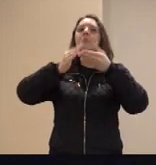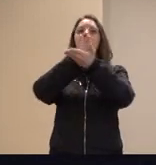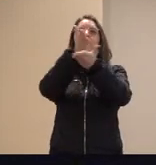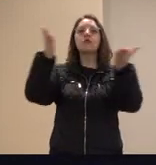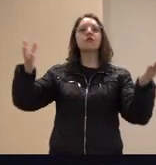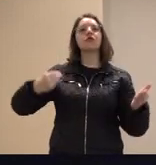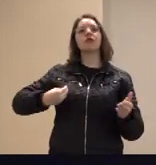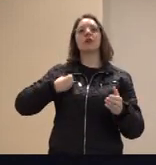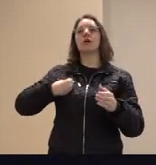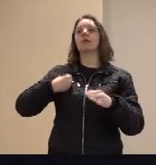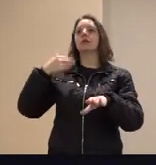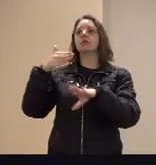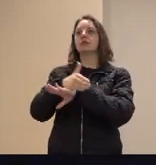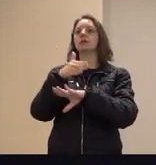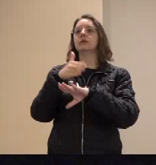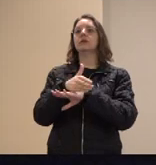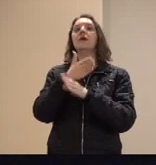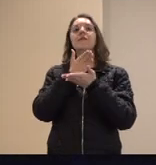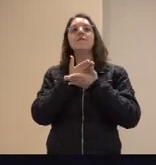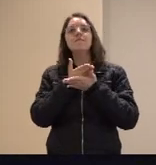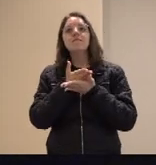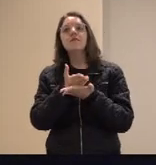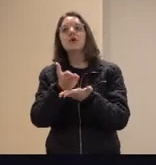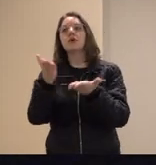aqui hoje. Vocês estão